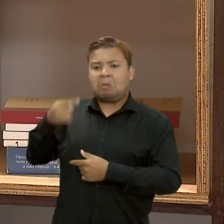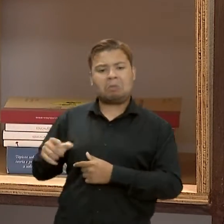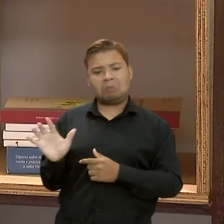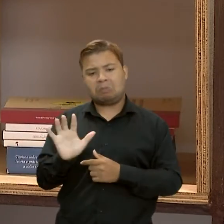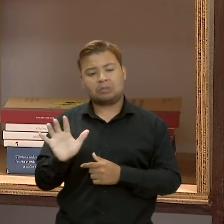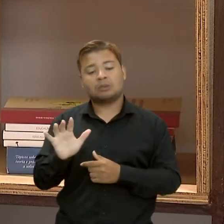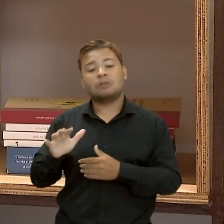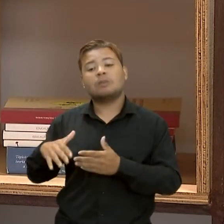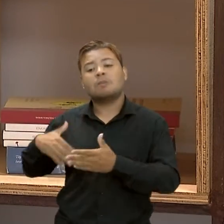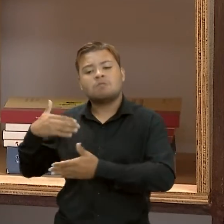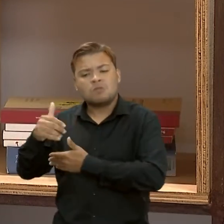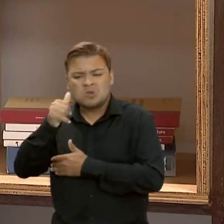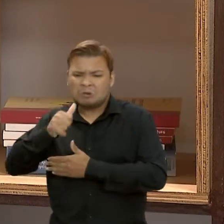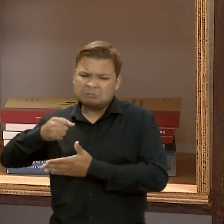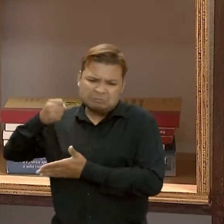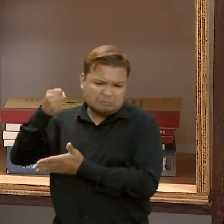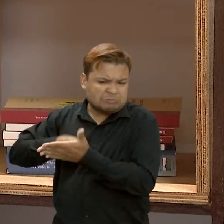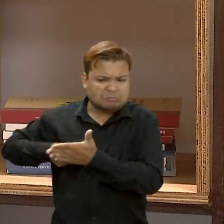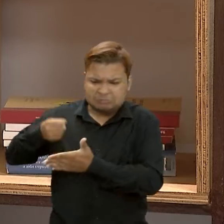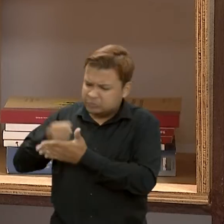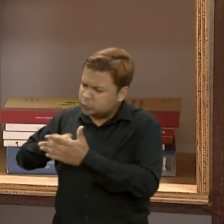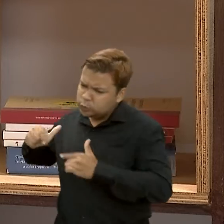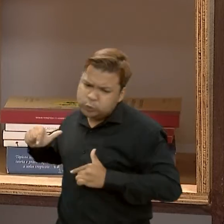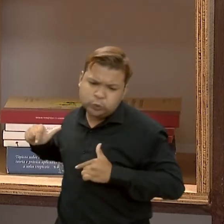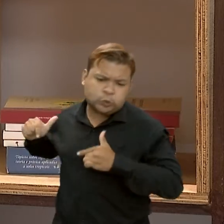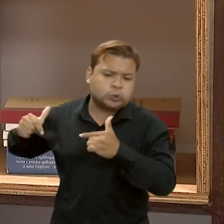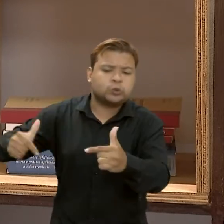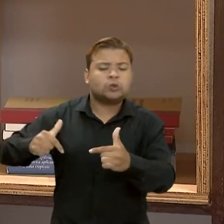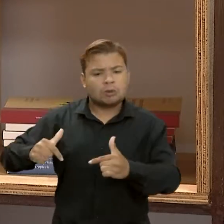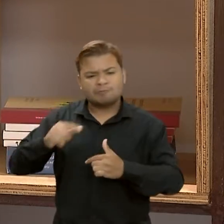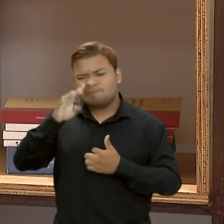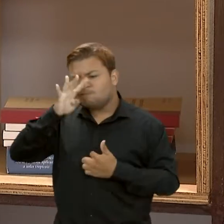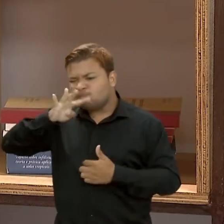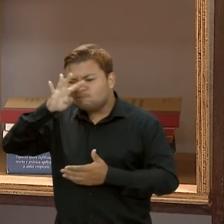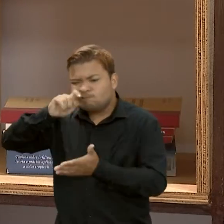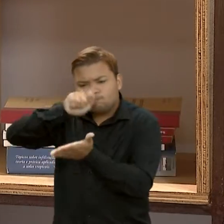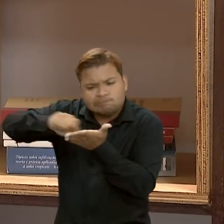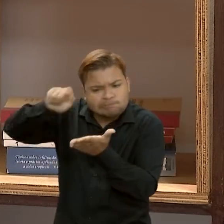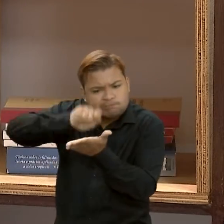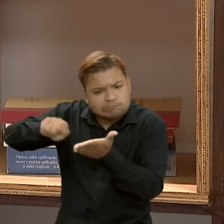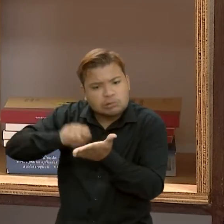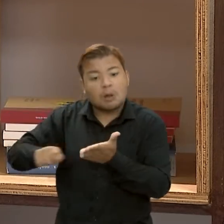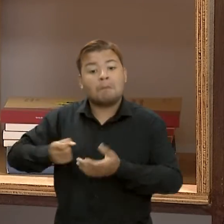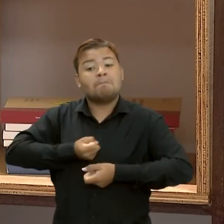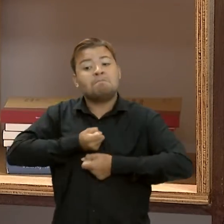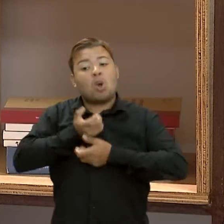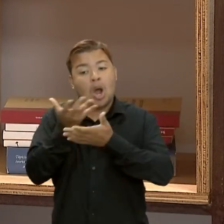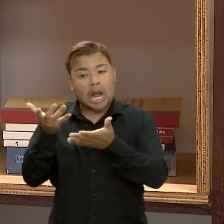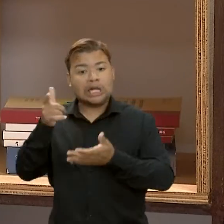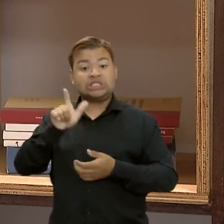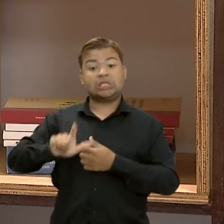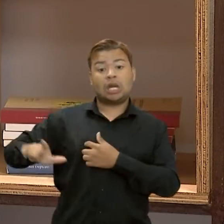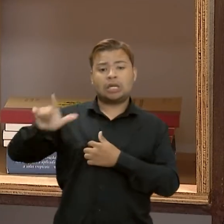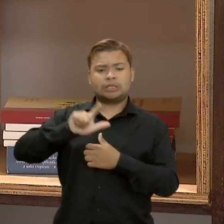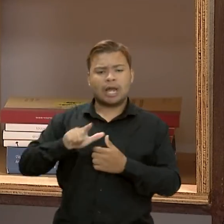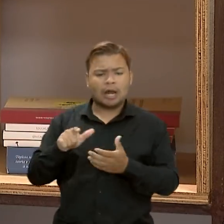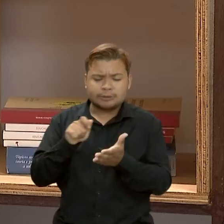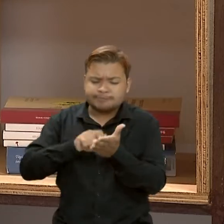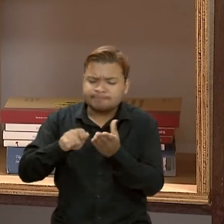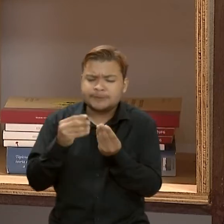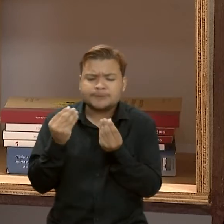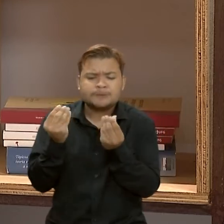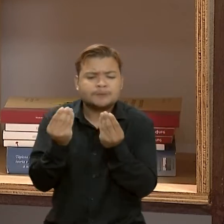Cora Coralina e a sua persistência nessa escrita poética, literária, sensível